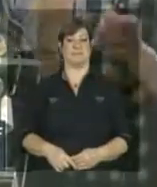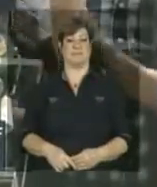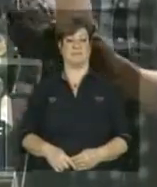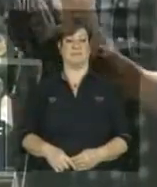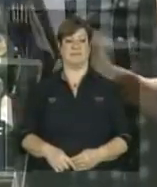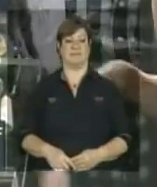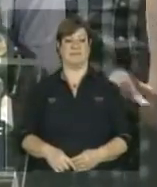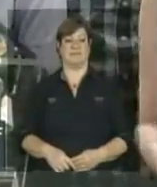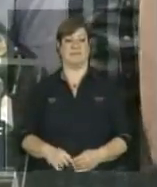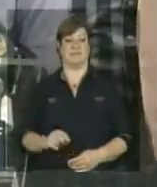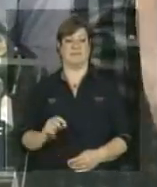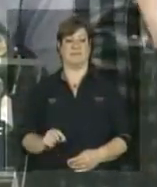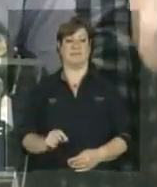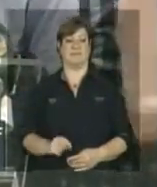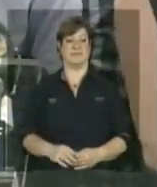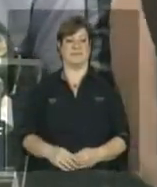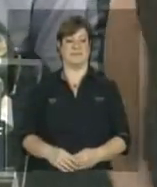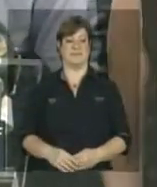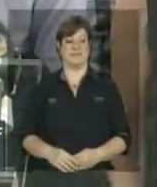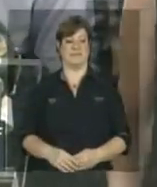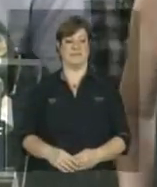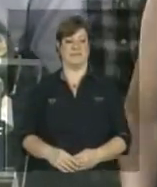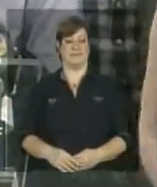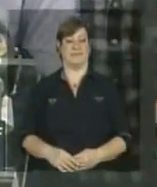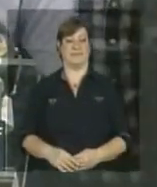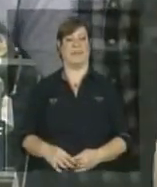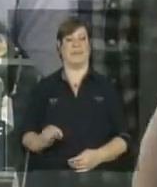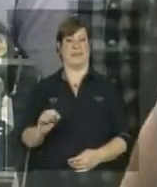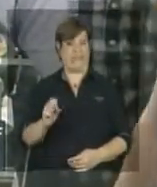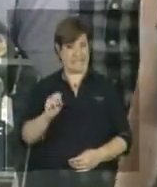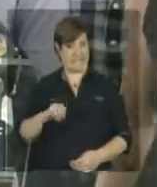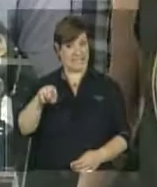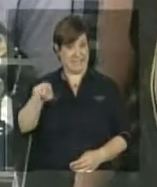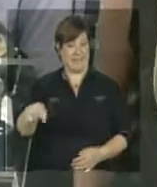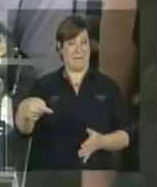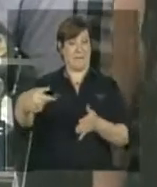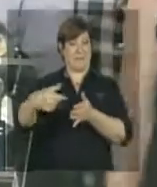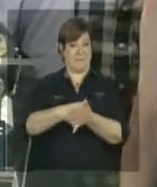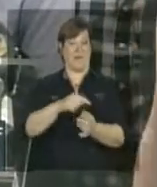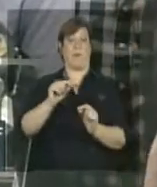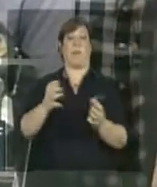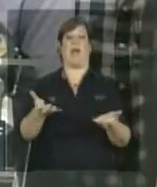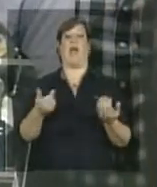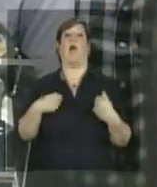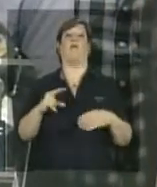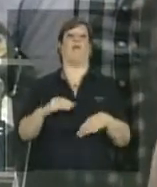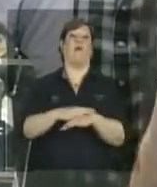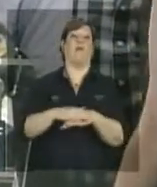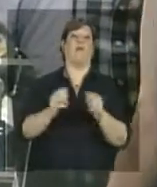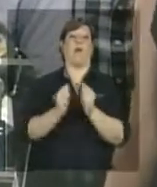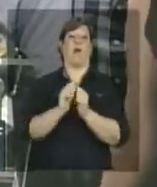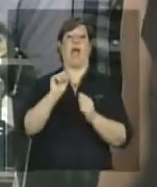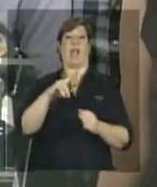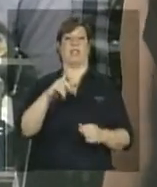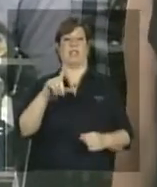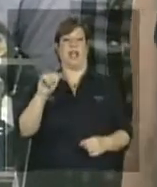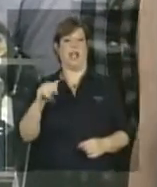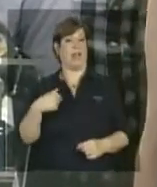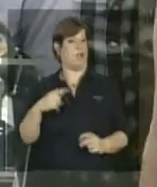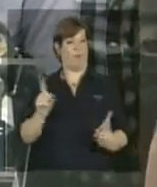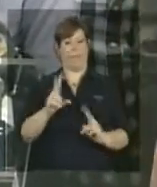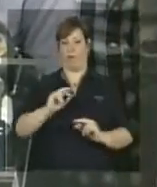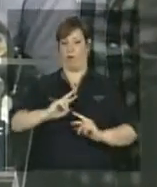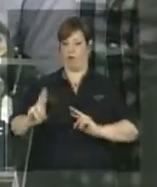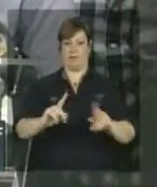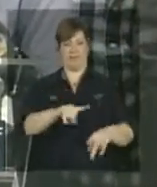Presidente, ela é a única de Brasília. Ela, presidente, eu falei, se ela perguntar o que é que eu vou conversar com a Angela Merkel, eu não vou